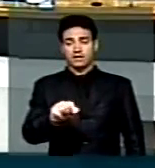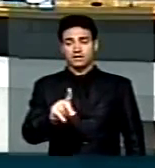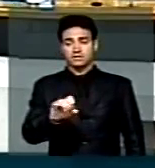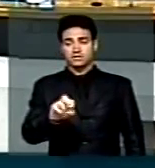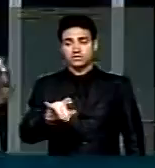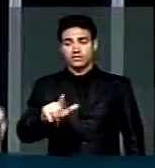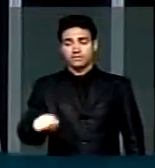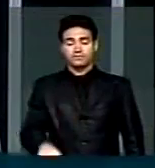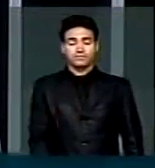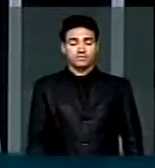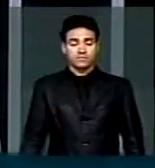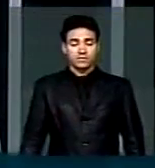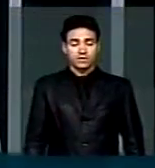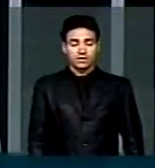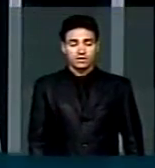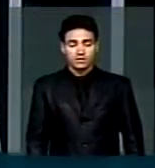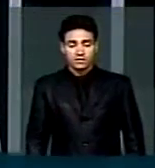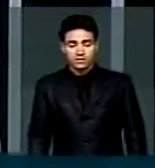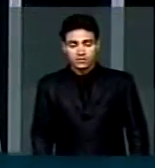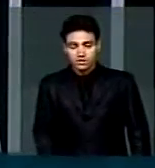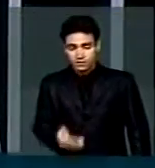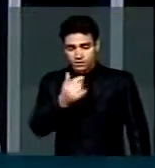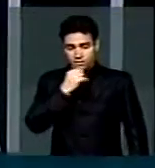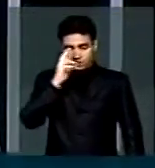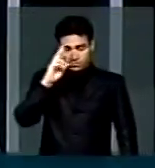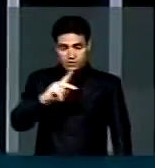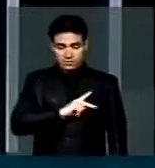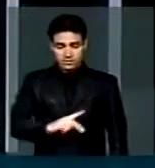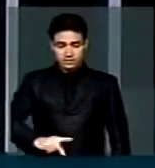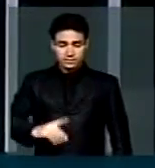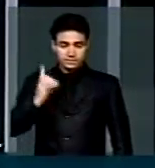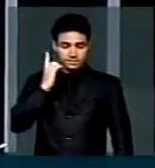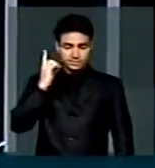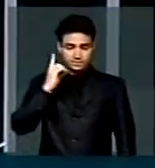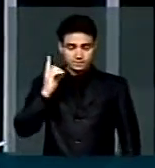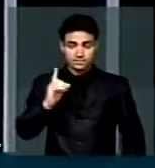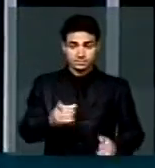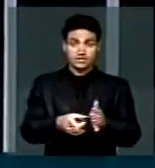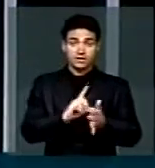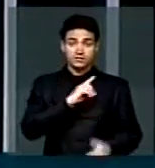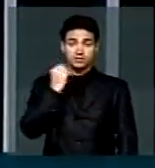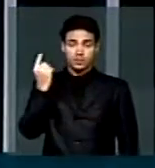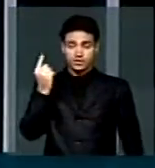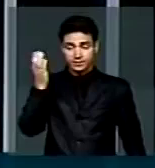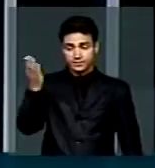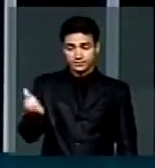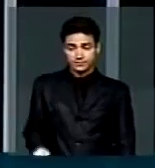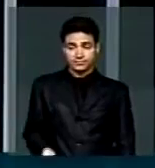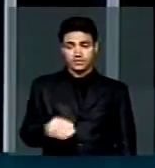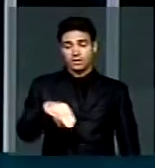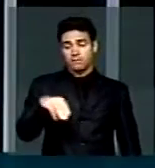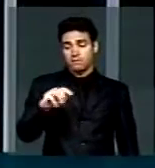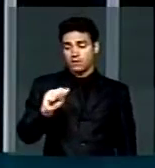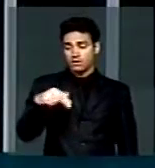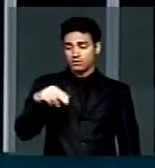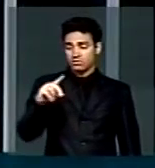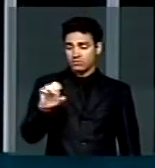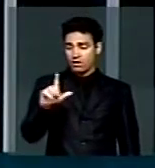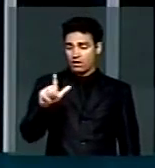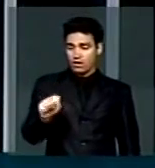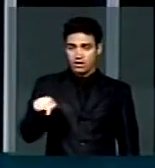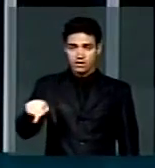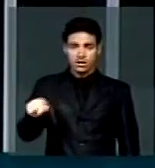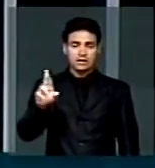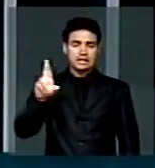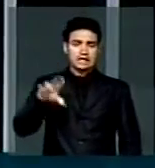Senhor presidente, senhoras e senhores deputados, antes de transpassar para a eternidade, este incomparável líder